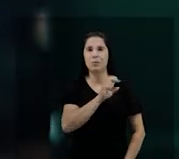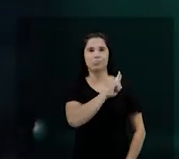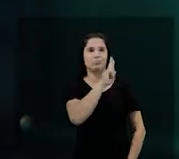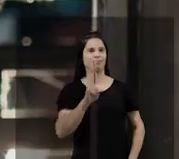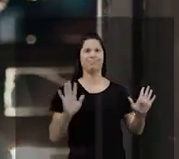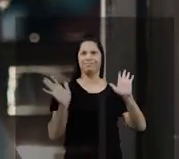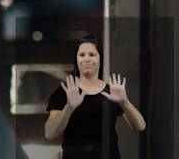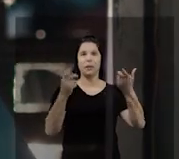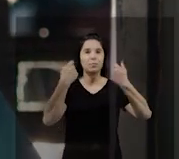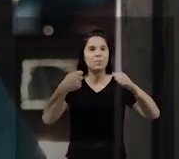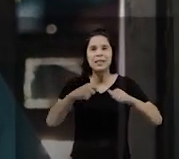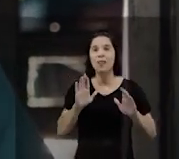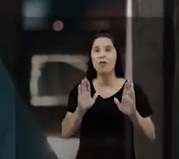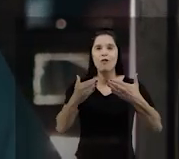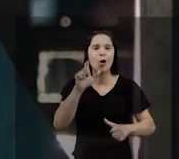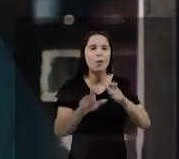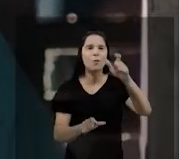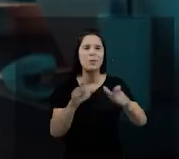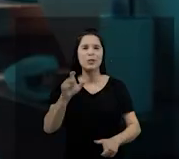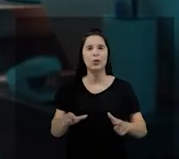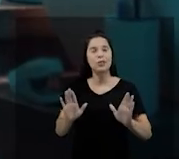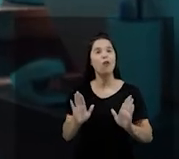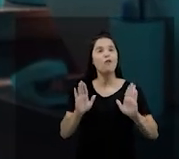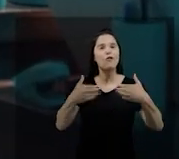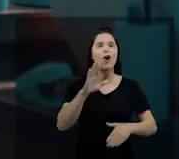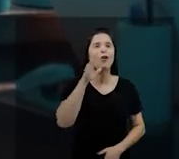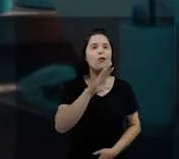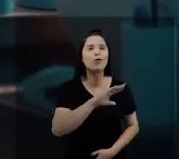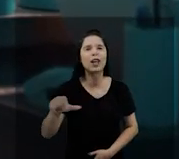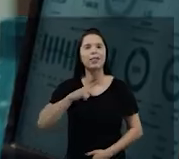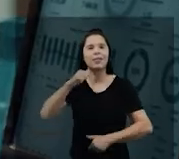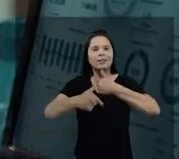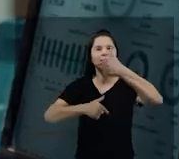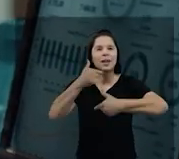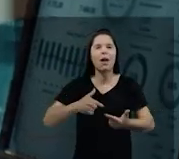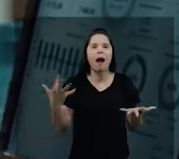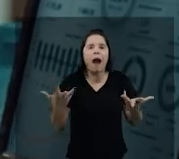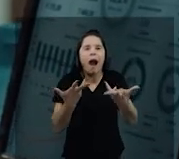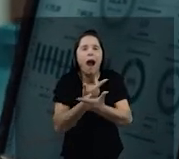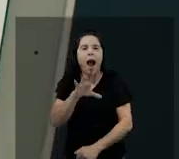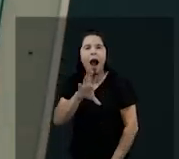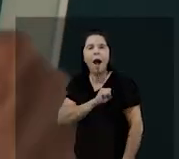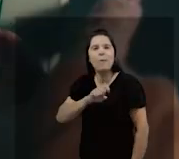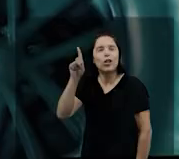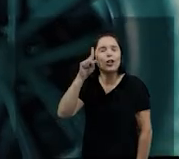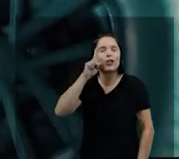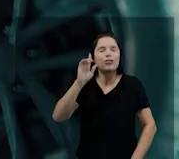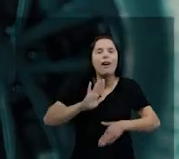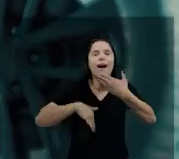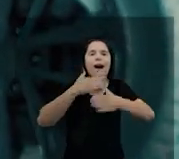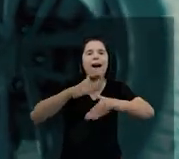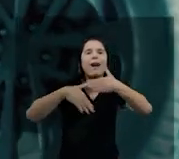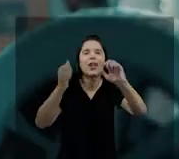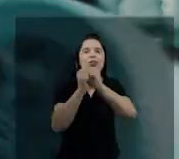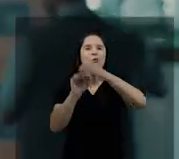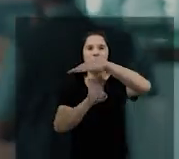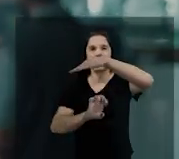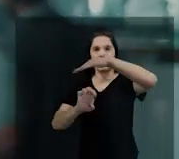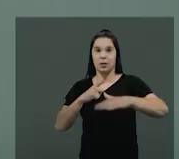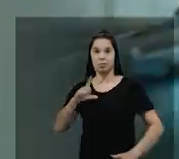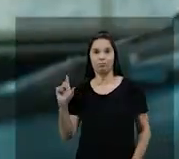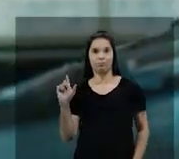números e resultados, é sobre pessoas. Gente que dedica talento, paixão e dia a dia cresce junto com a